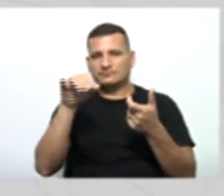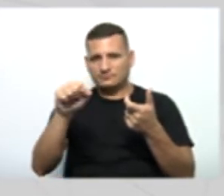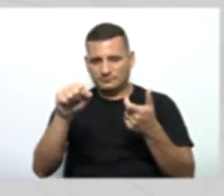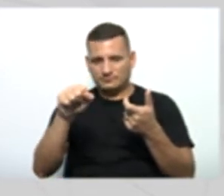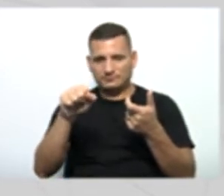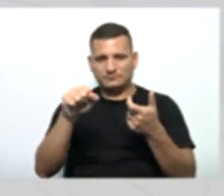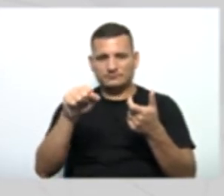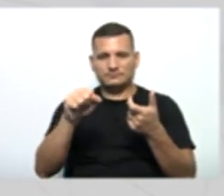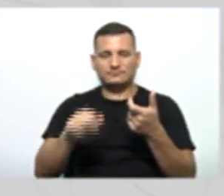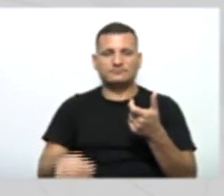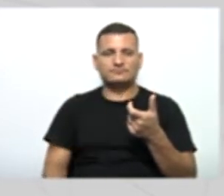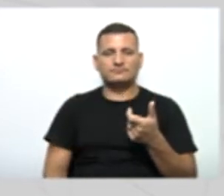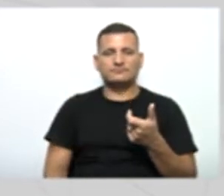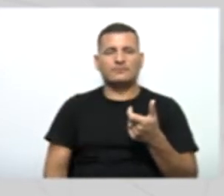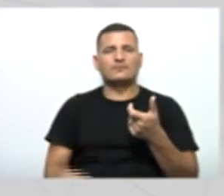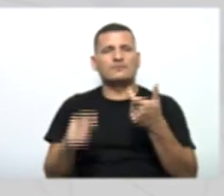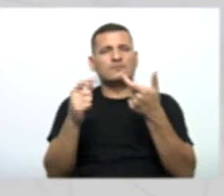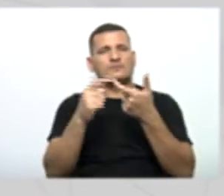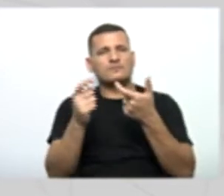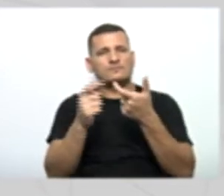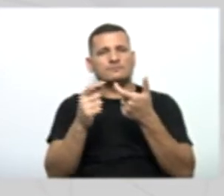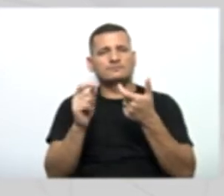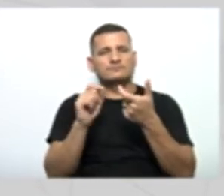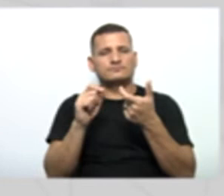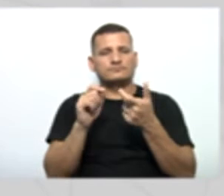atributos representam